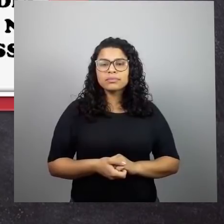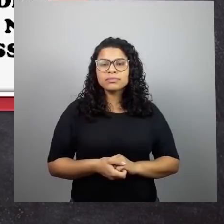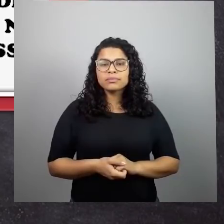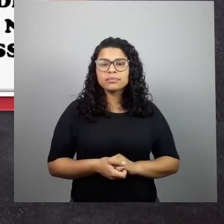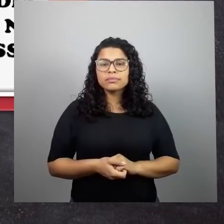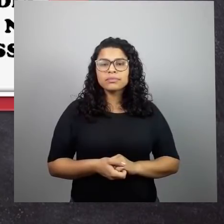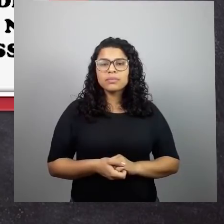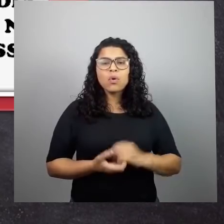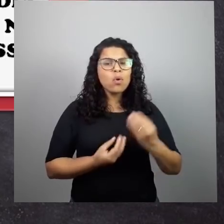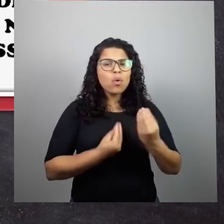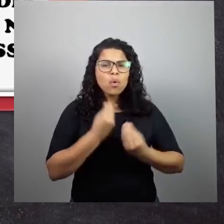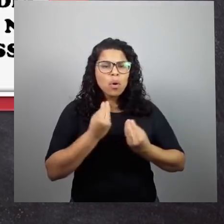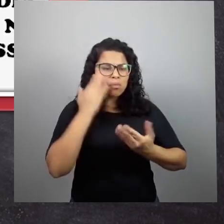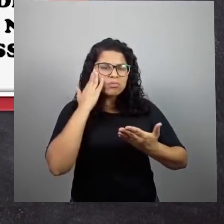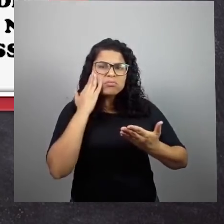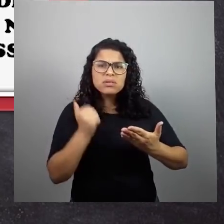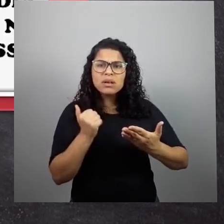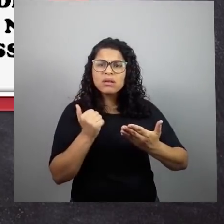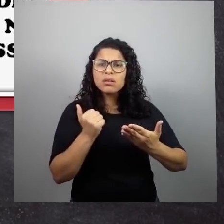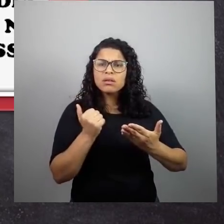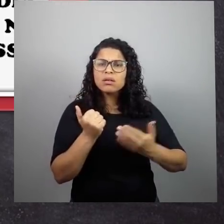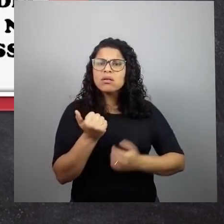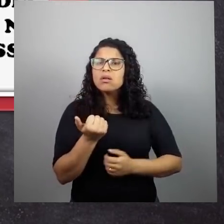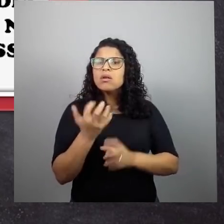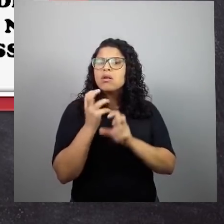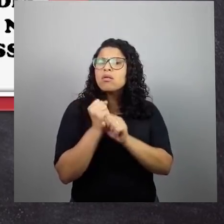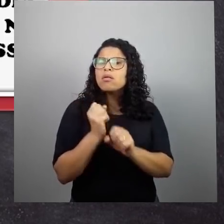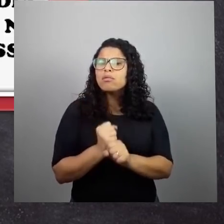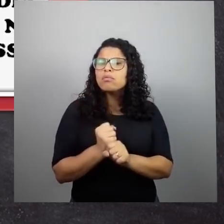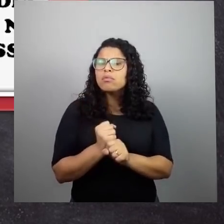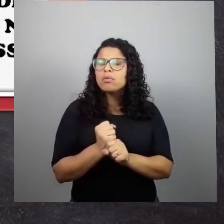Como é que eu vou saber qual é o total